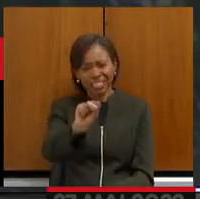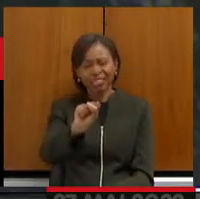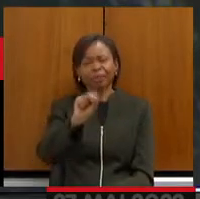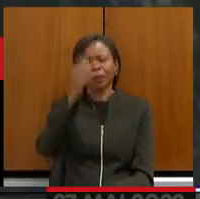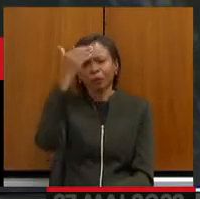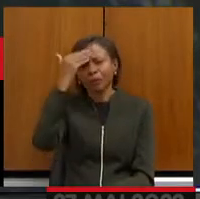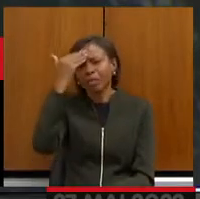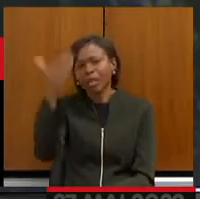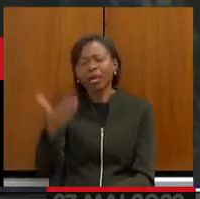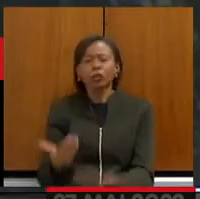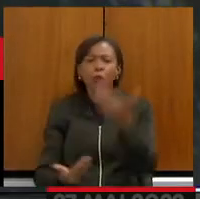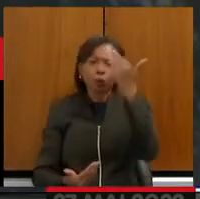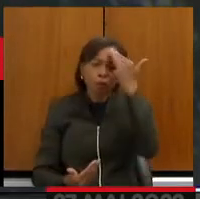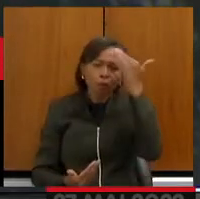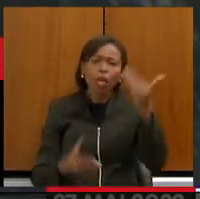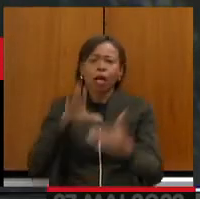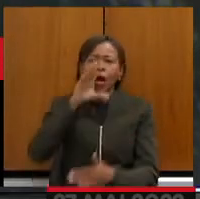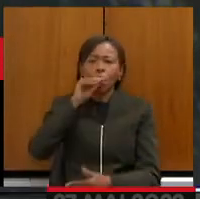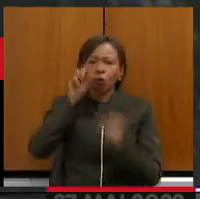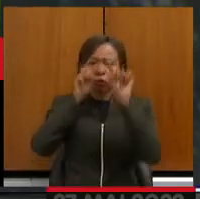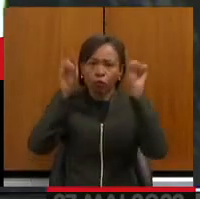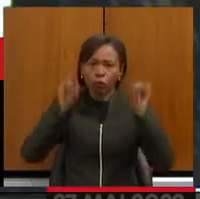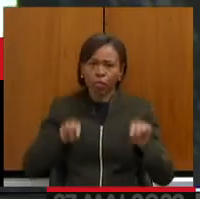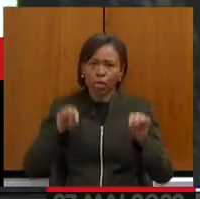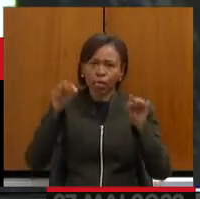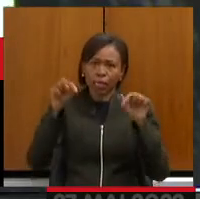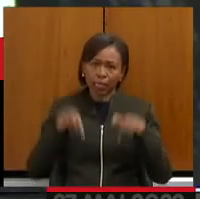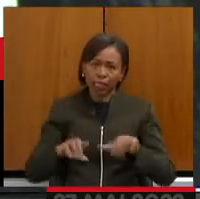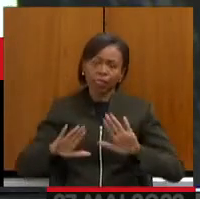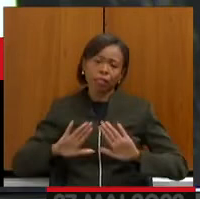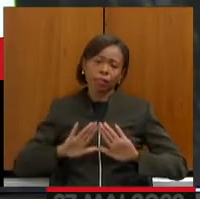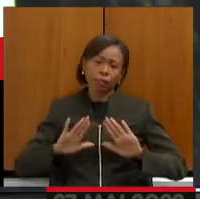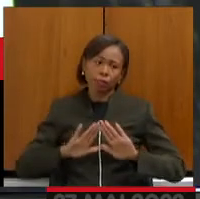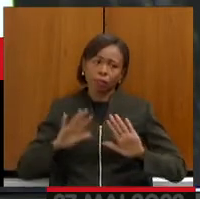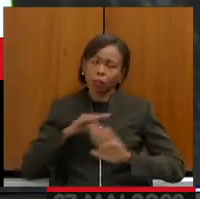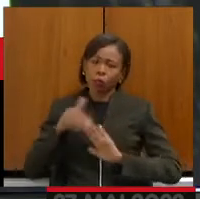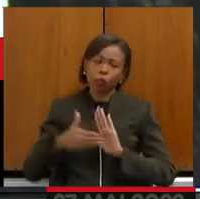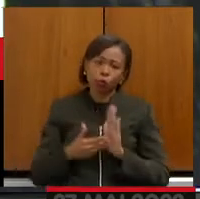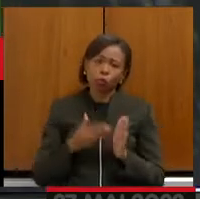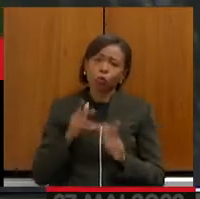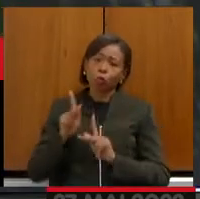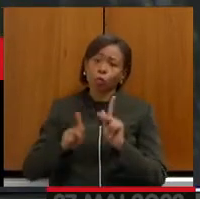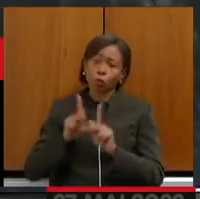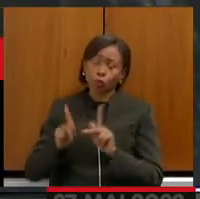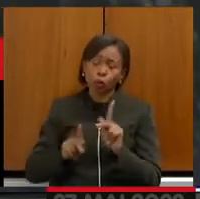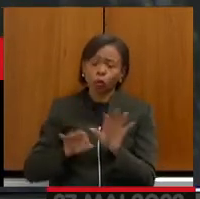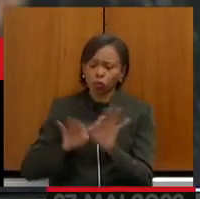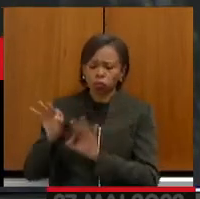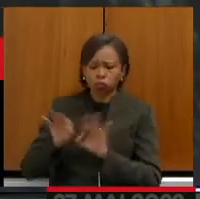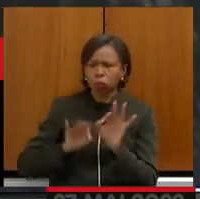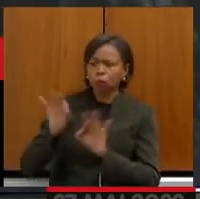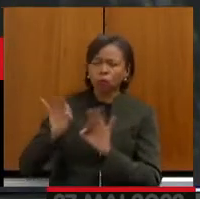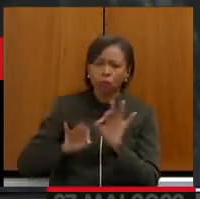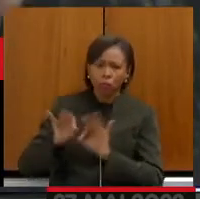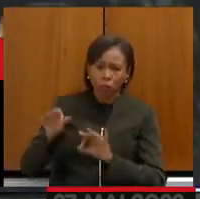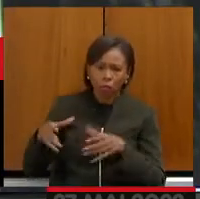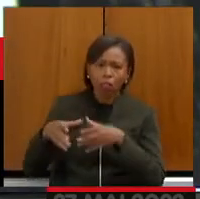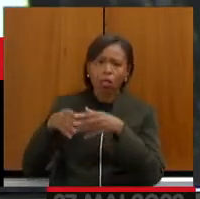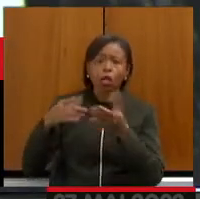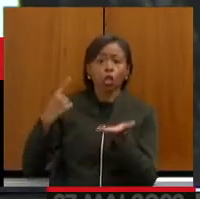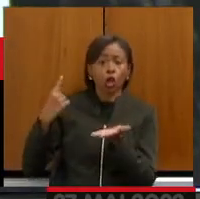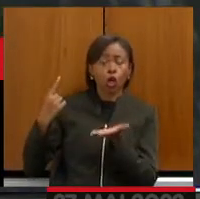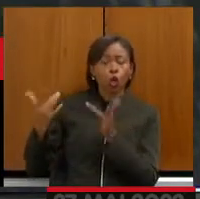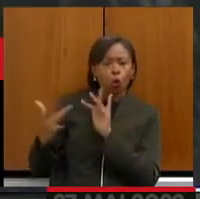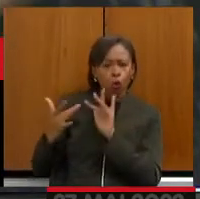obrigada aos funcionários dessa casa a todos aqueles da organização que fizeram contato comigo e com as